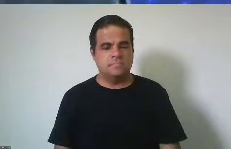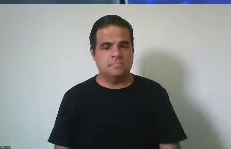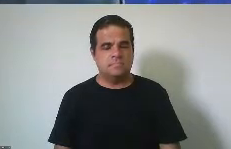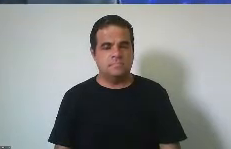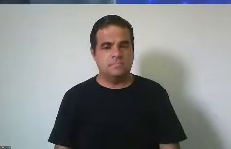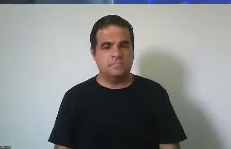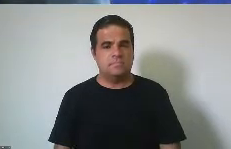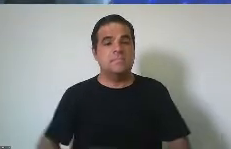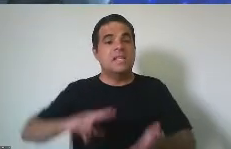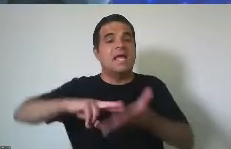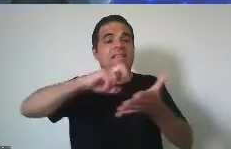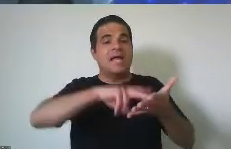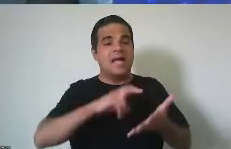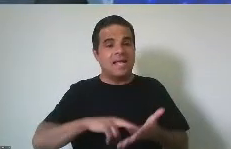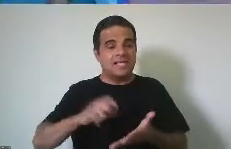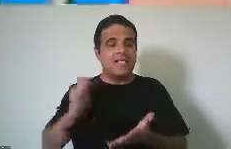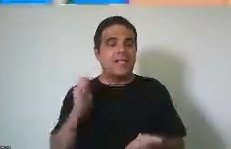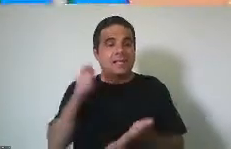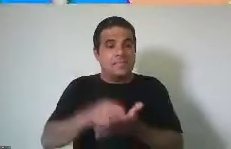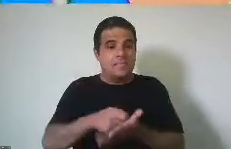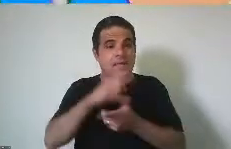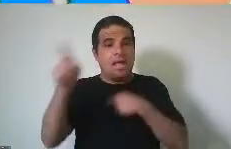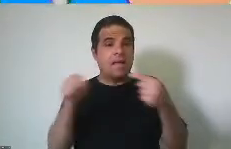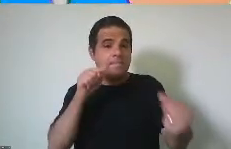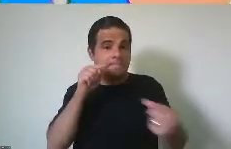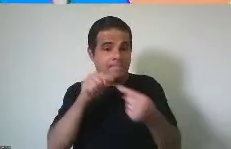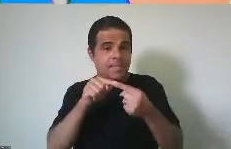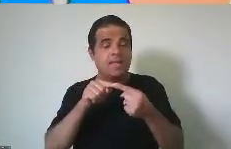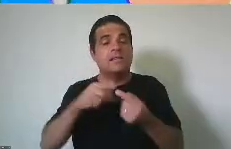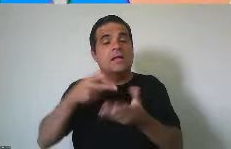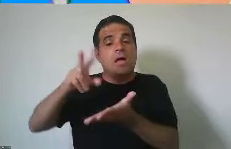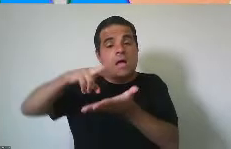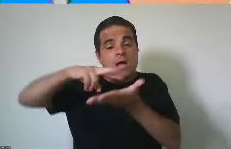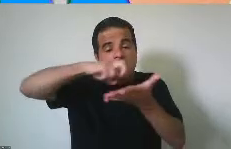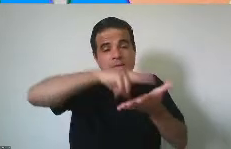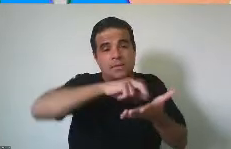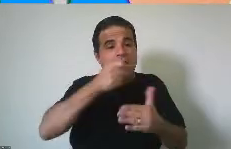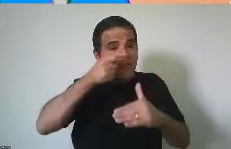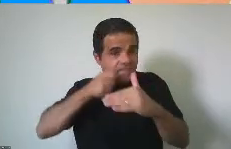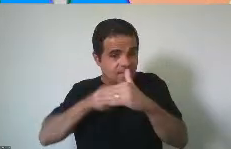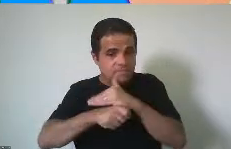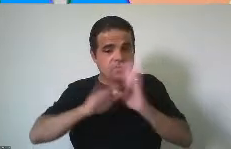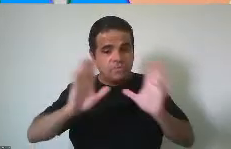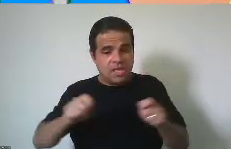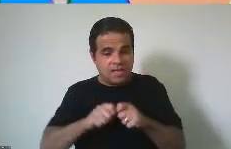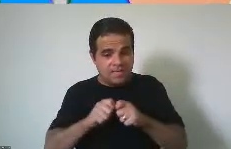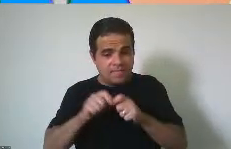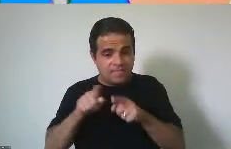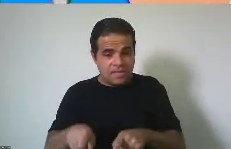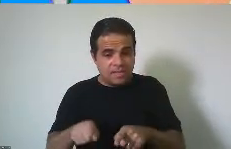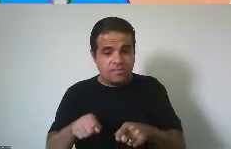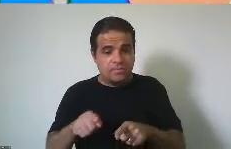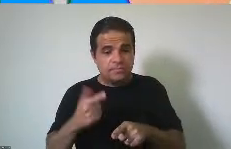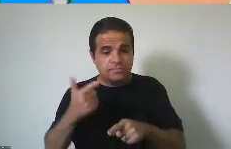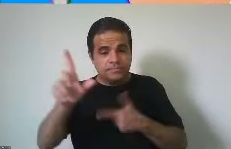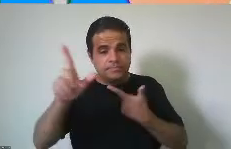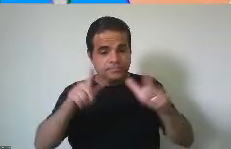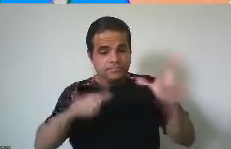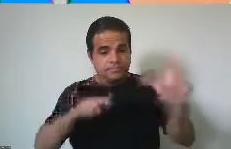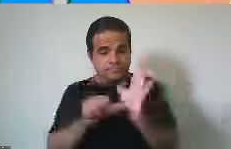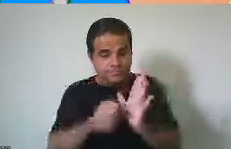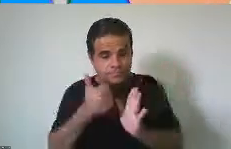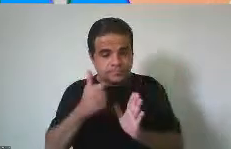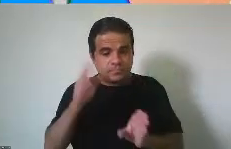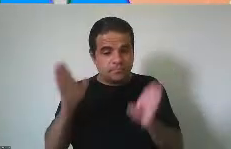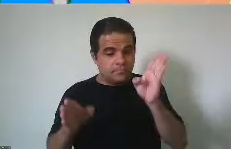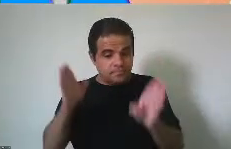é a taxa remuneração que será aplicada para remunerar os investimento realizados o que regulatório no primeiro ciclo reprodução